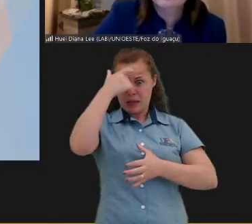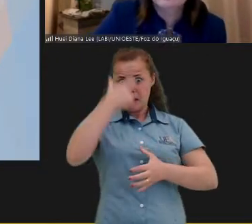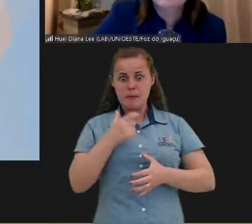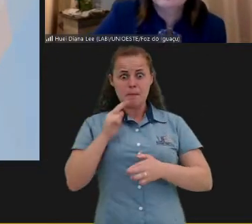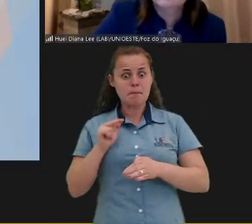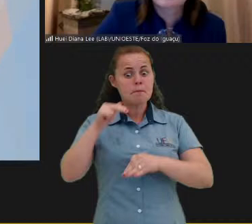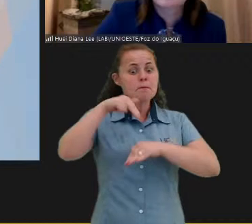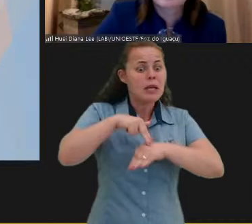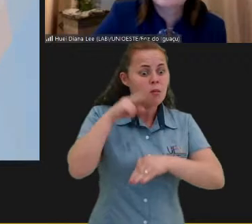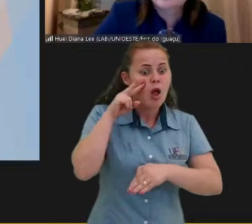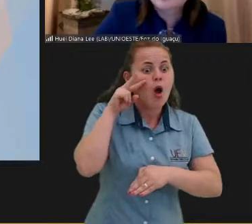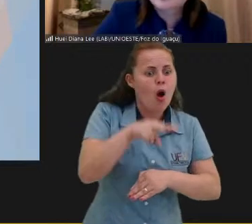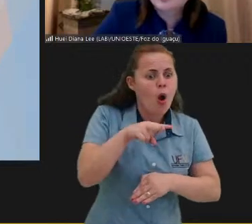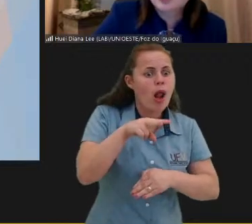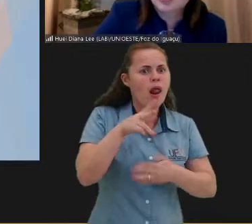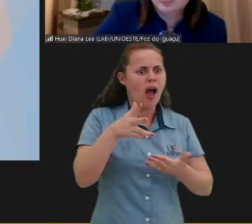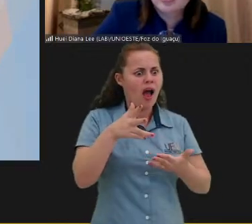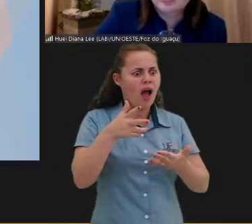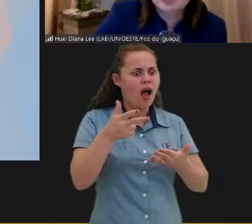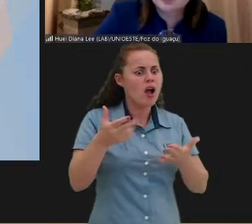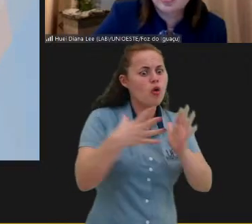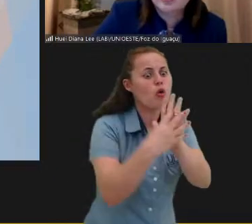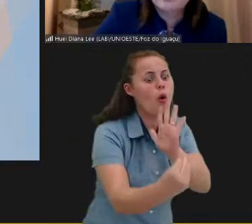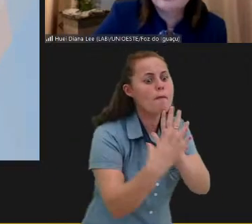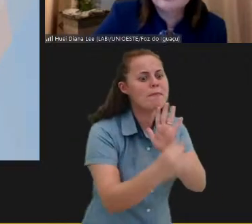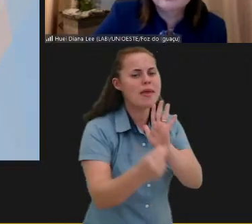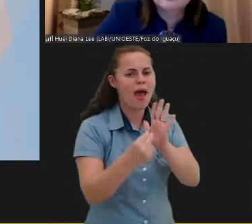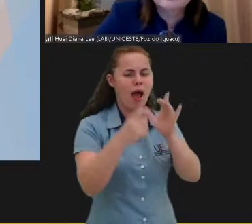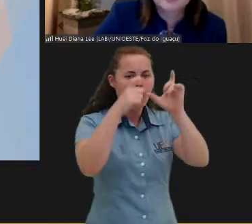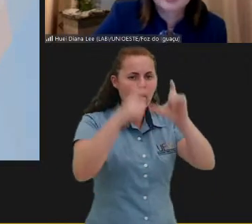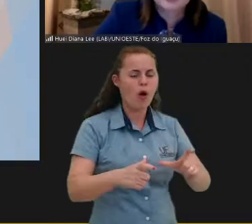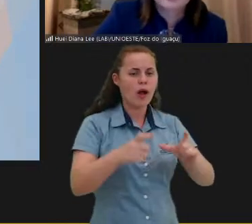local? Até a estátua de hockey, de jockey?